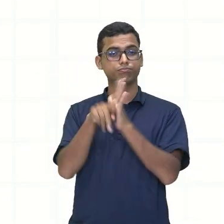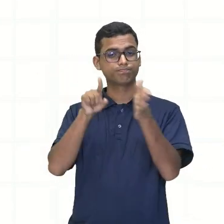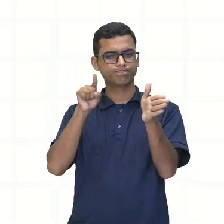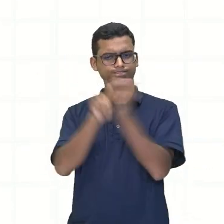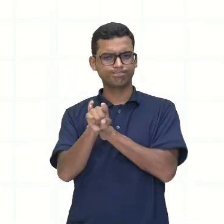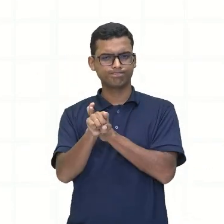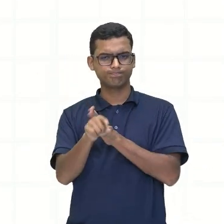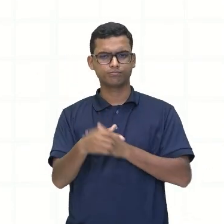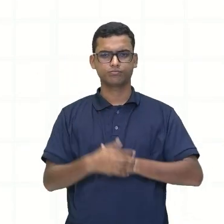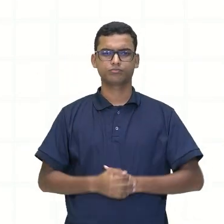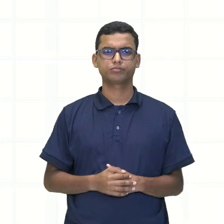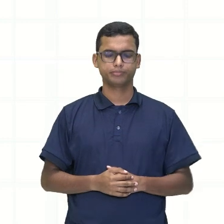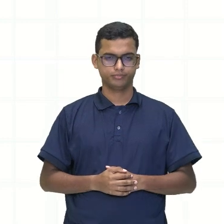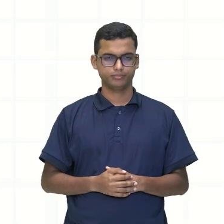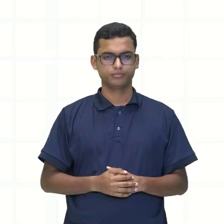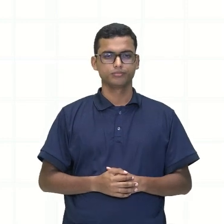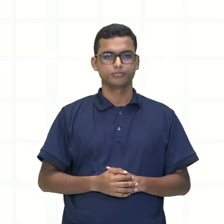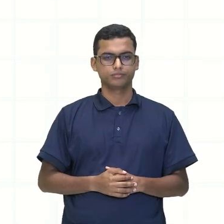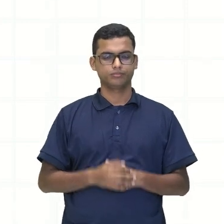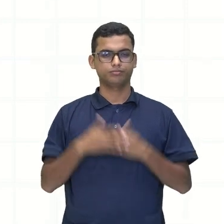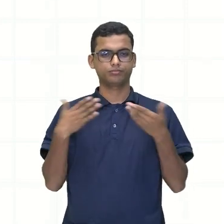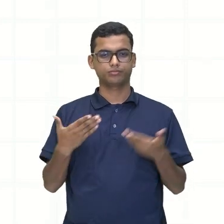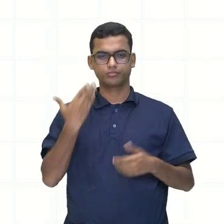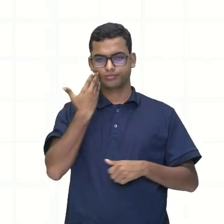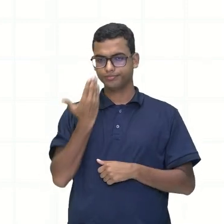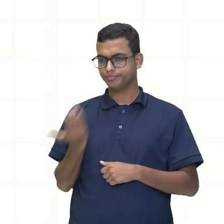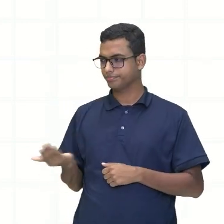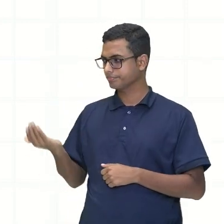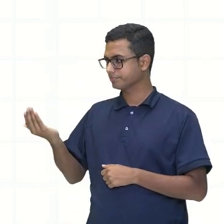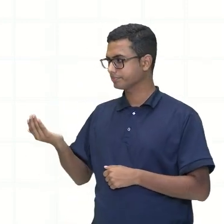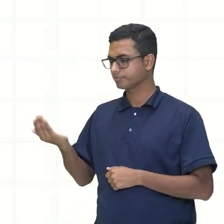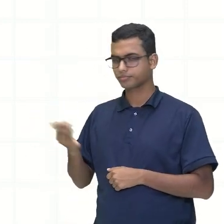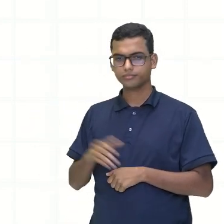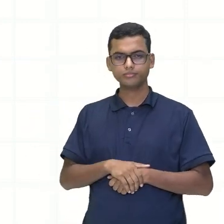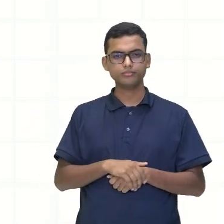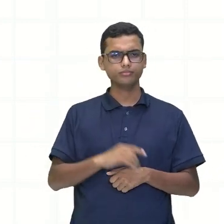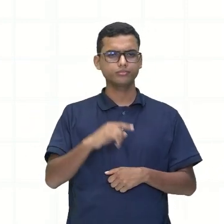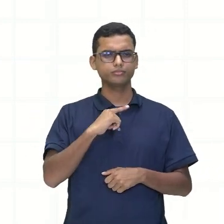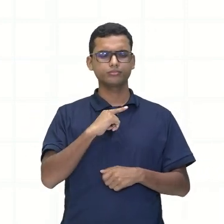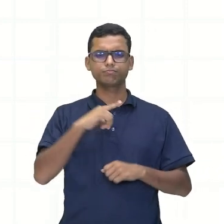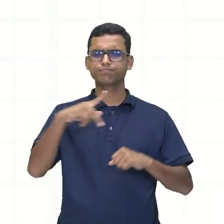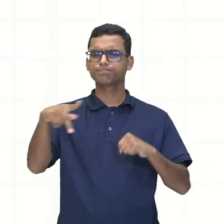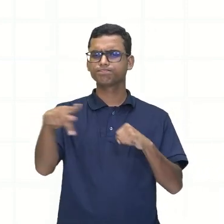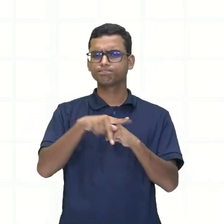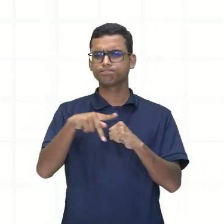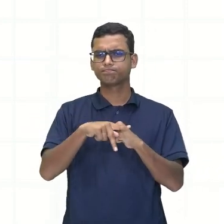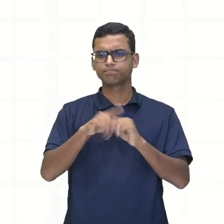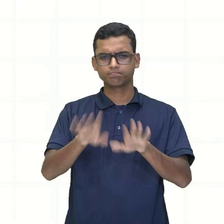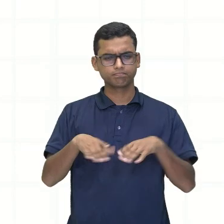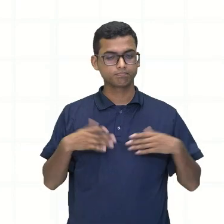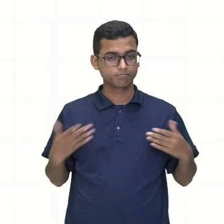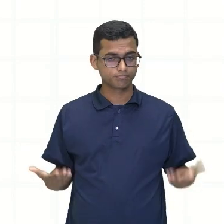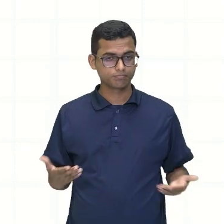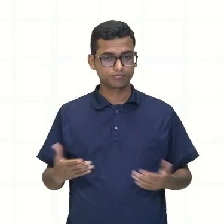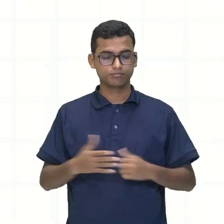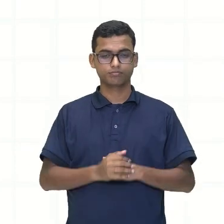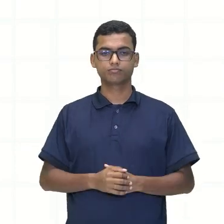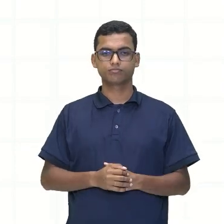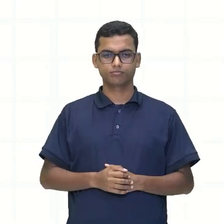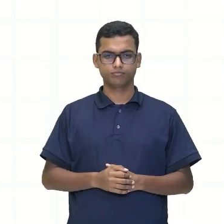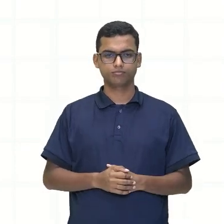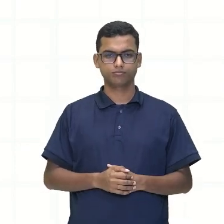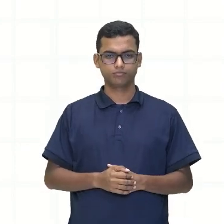did the meeting start? Ah, professora, cadê os pronomes? O he, she, it, o